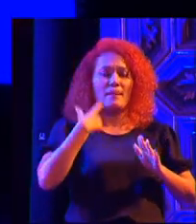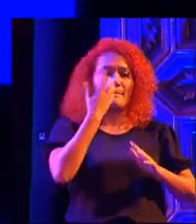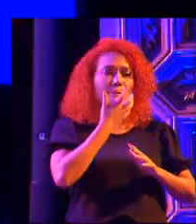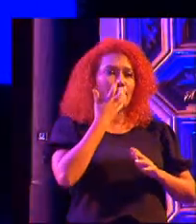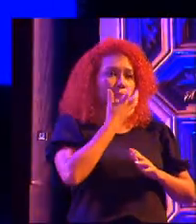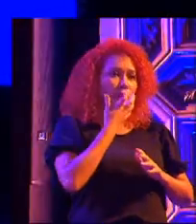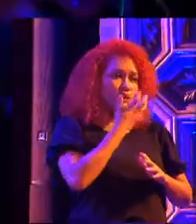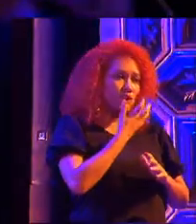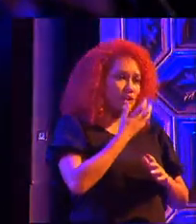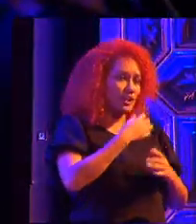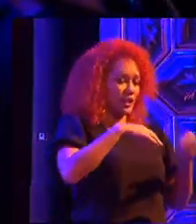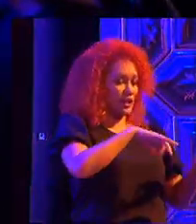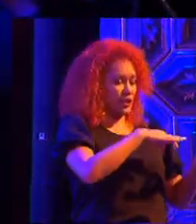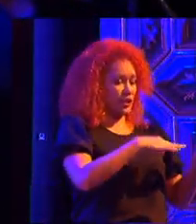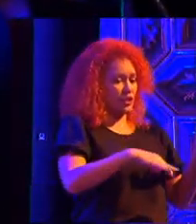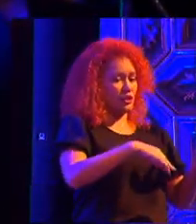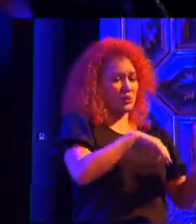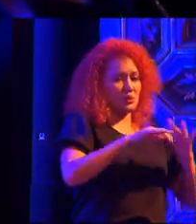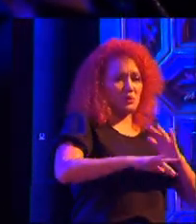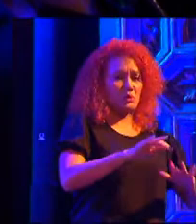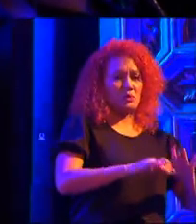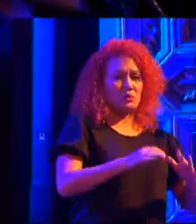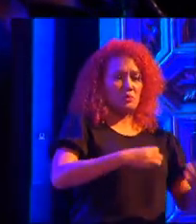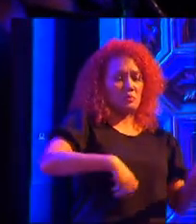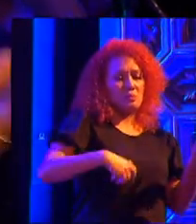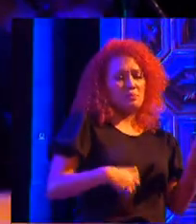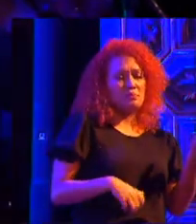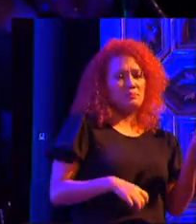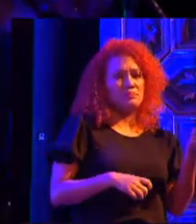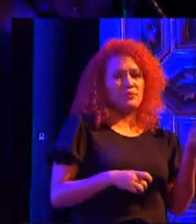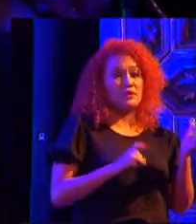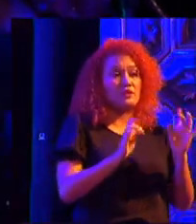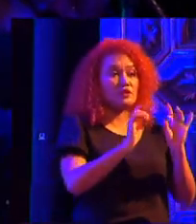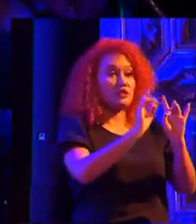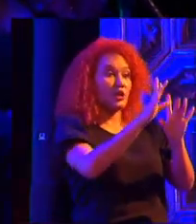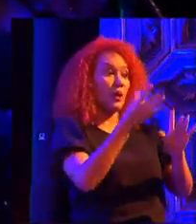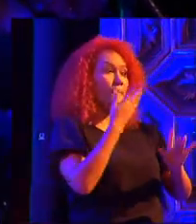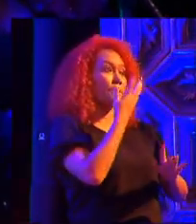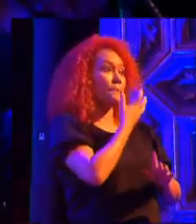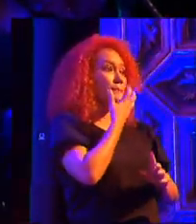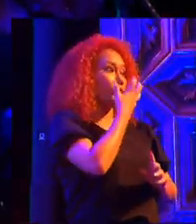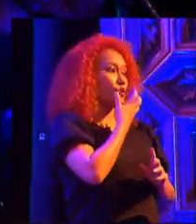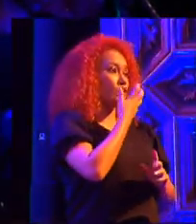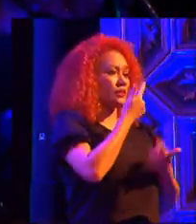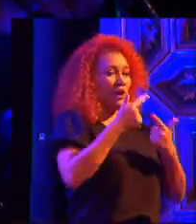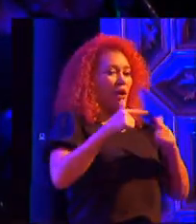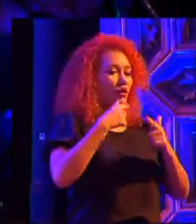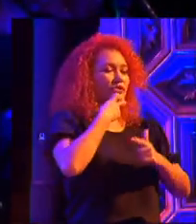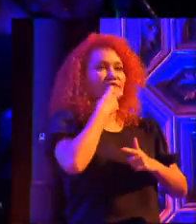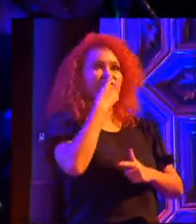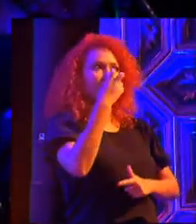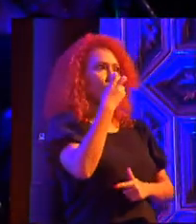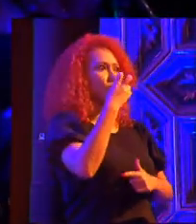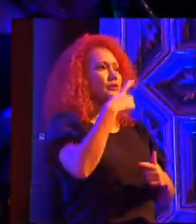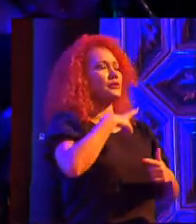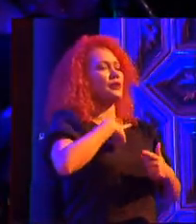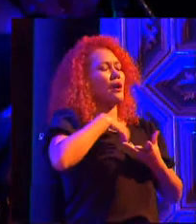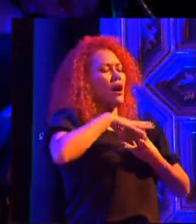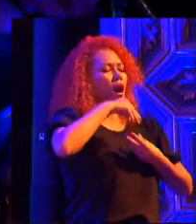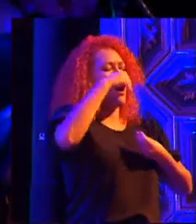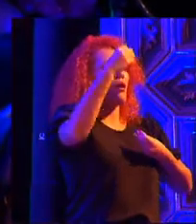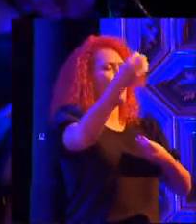Segundo a teoria, a música instrumental é aquela produzida exclusivamente por instrumentos musicais, mas que é capaz de tocar a nossa alma